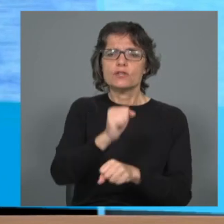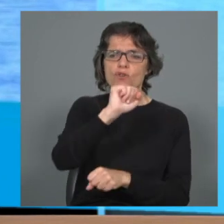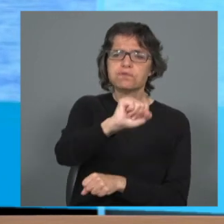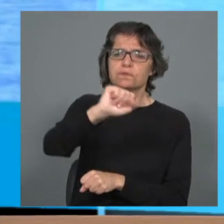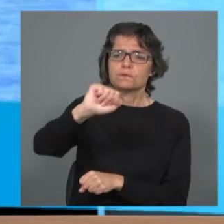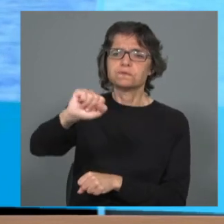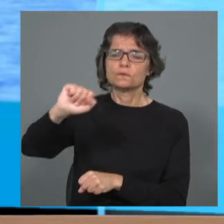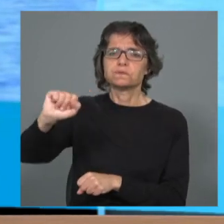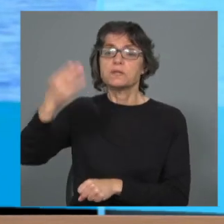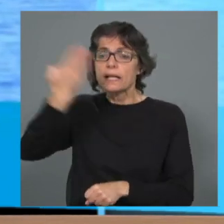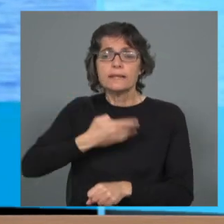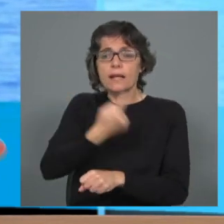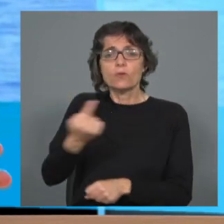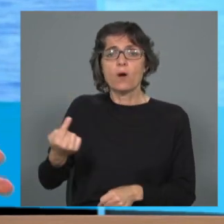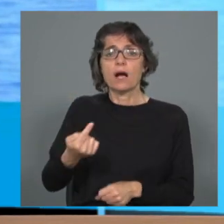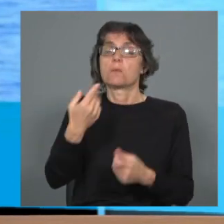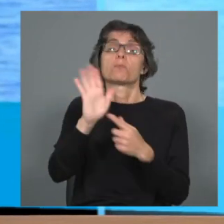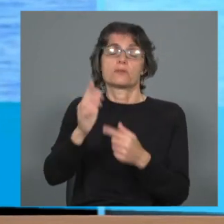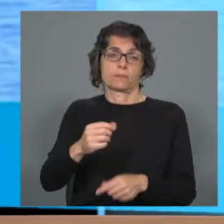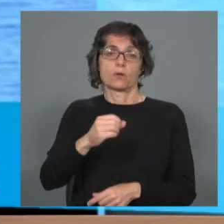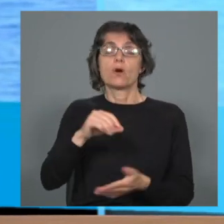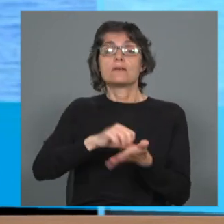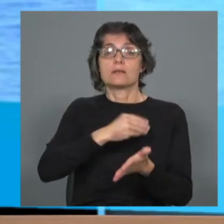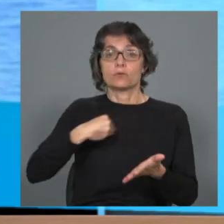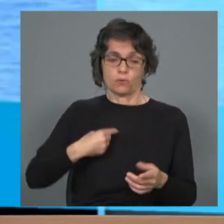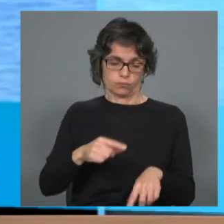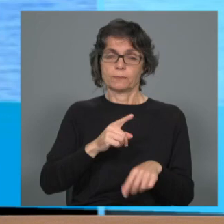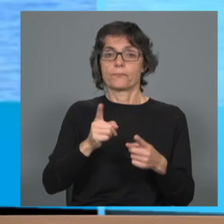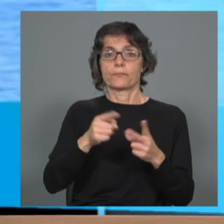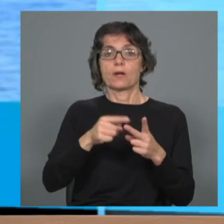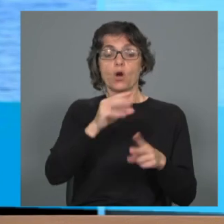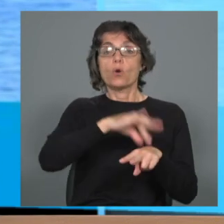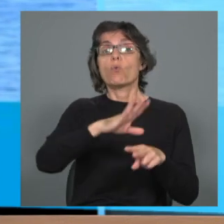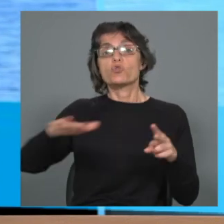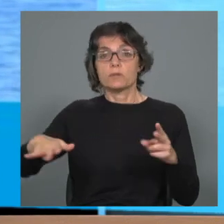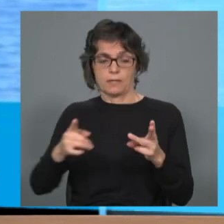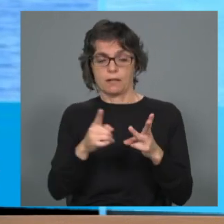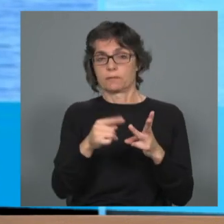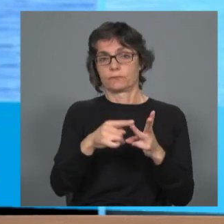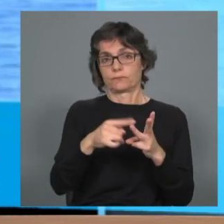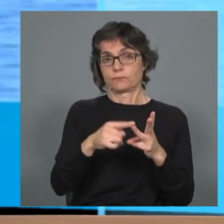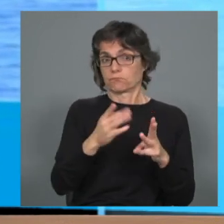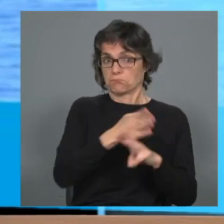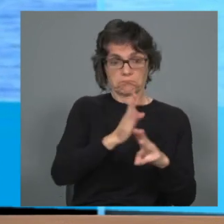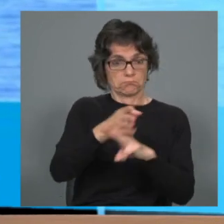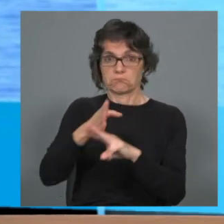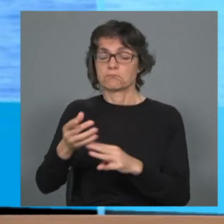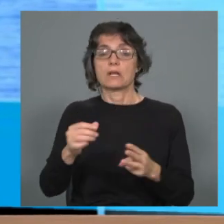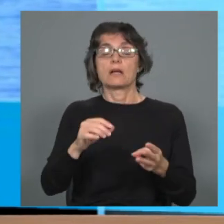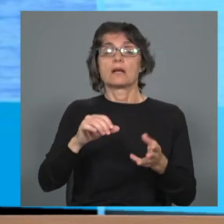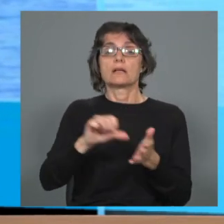de ir ao centro de saúde, têm direitos de ir ao hospital, têm direito de ir ao centro de